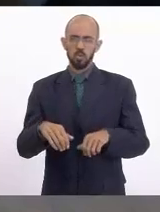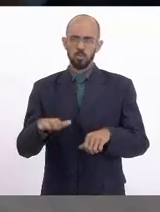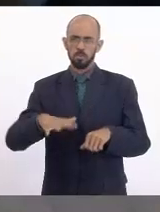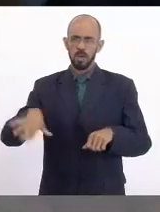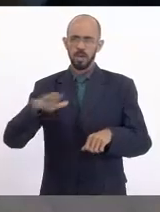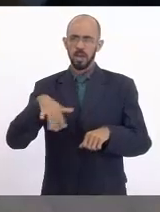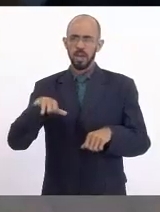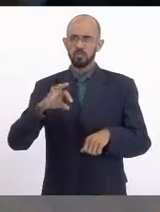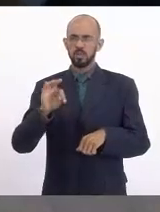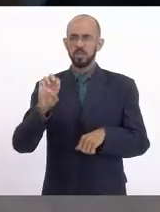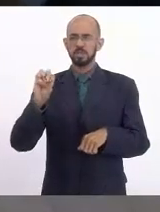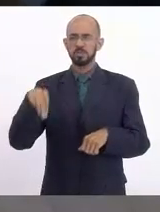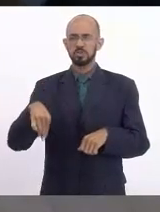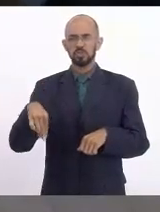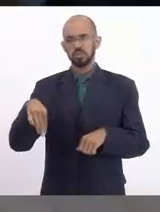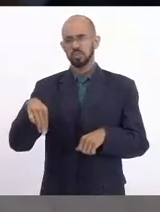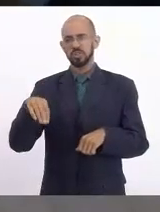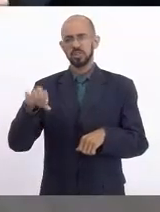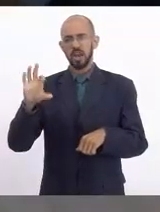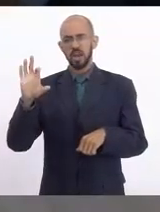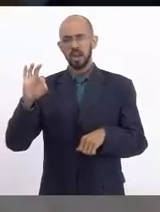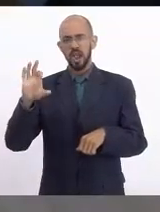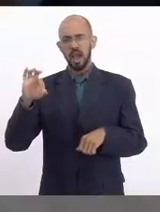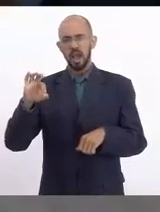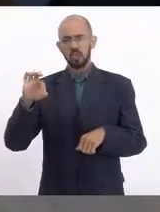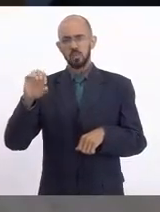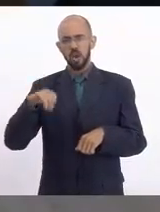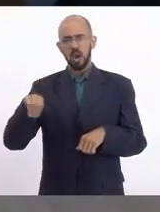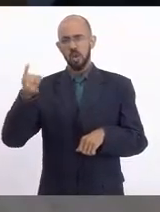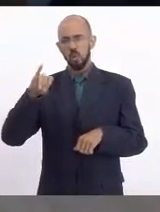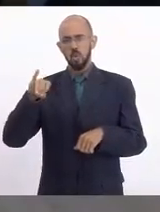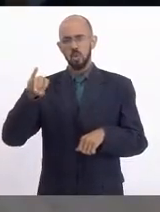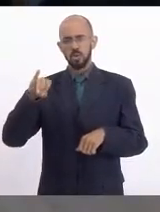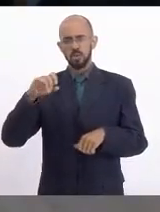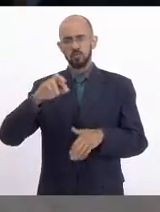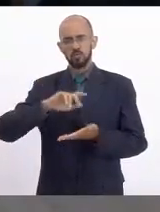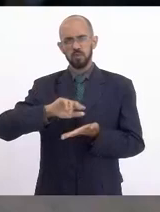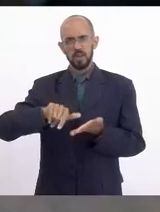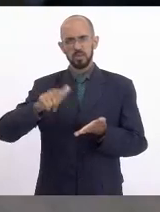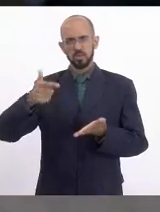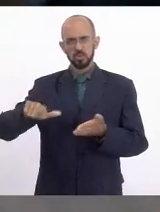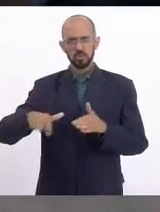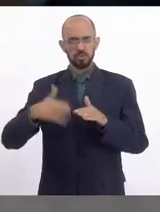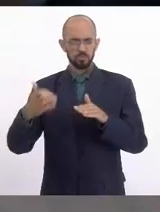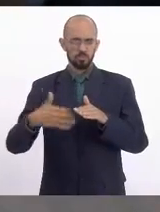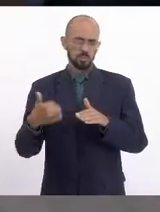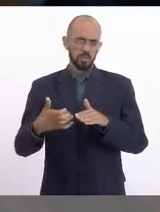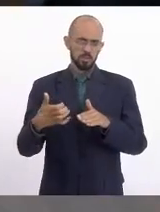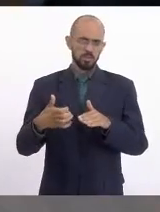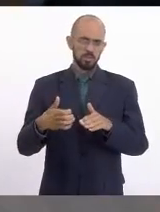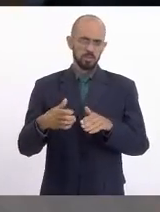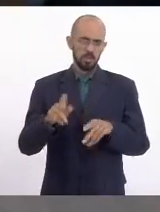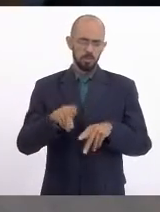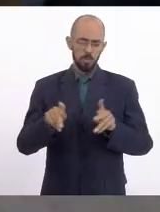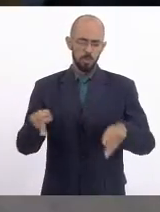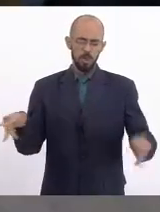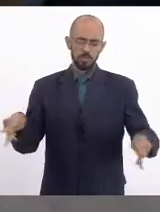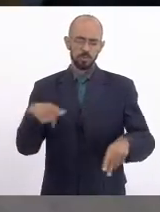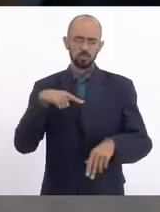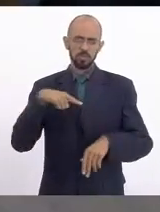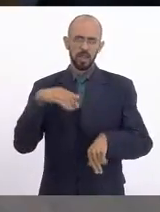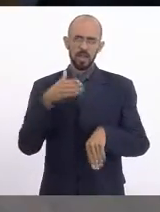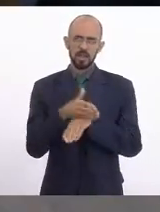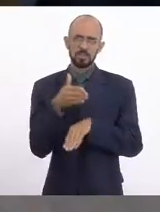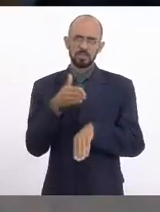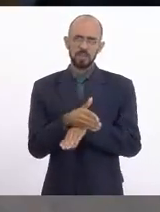ver a TIM EA Claro ver a Oi vieram diversas outras empresas e o que que aconteceu popularizou o serviço e hoje